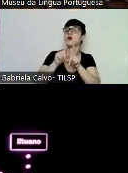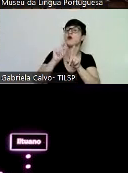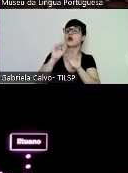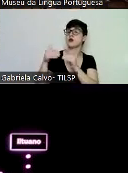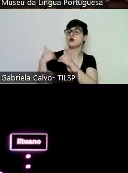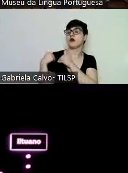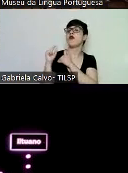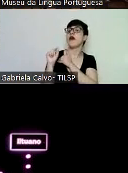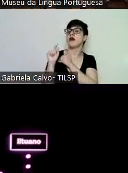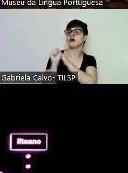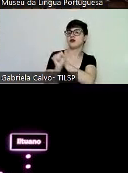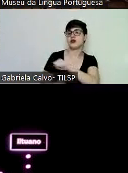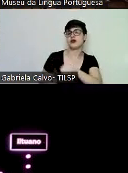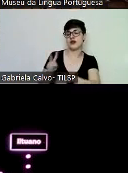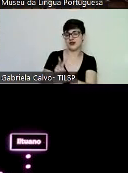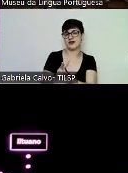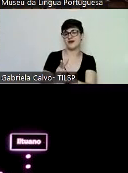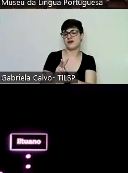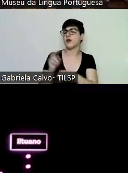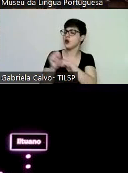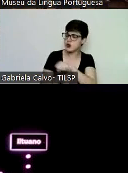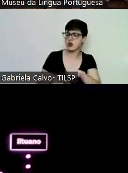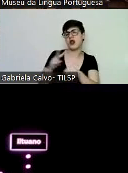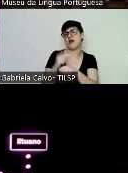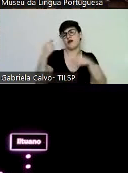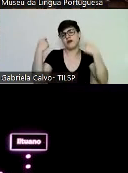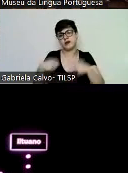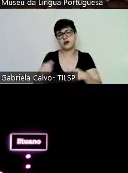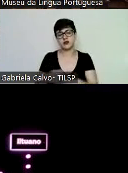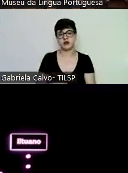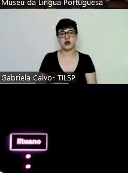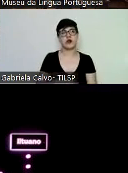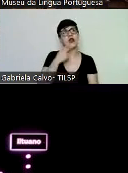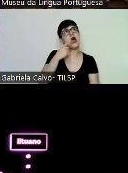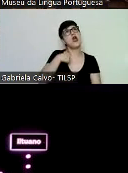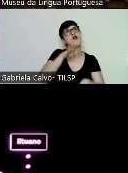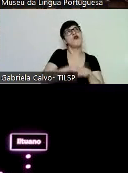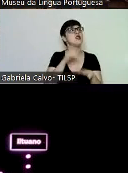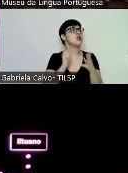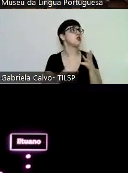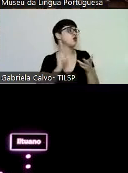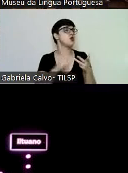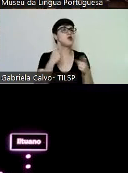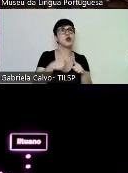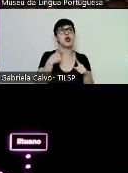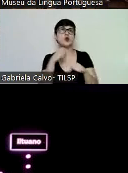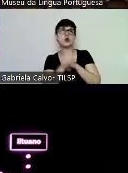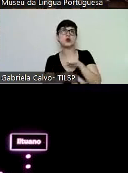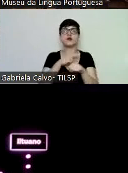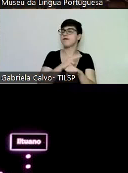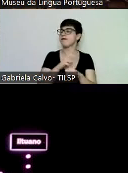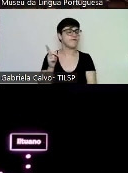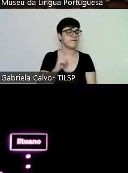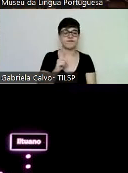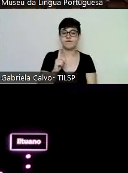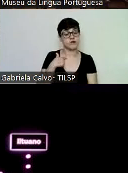que precisa ser sustentável socialmente você não trabalha dizendo que você vai fazer isso se você não der conta disso não é de longo prazo